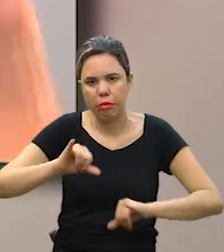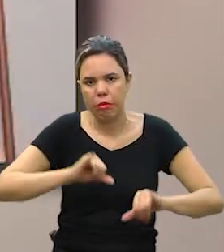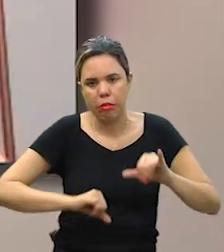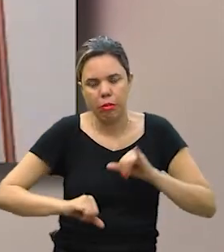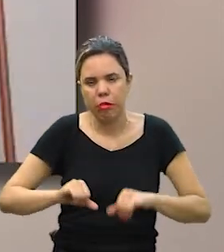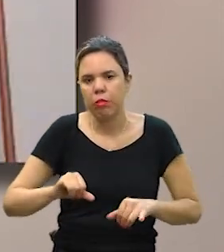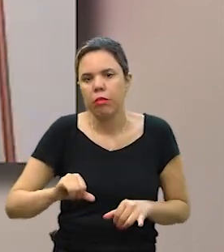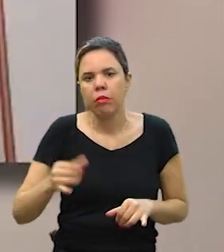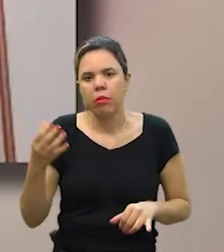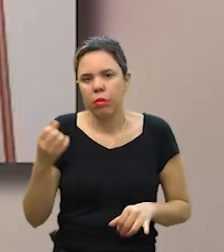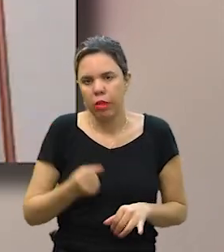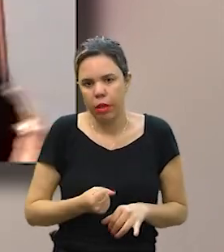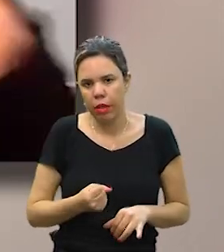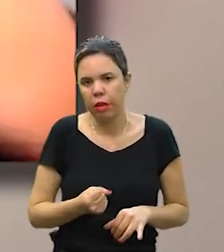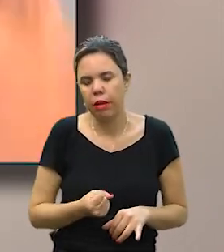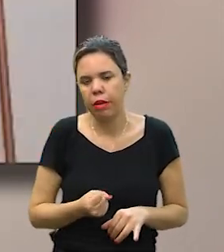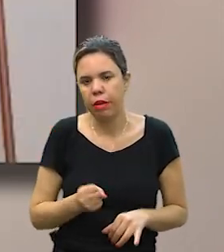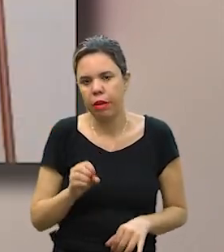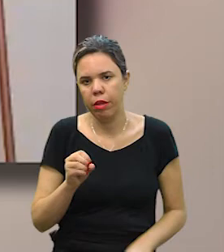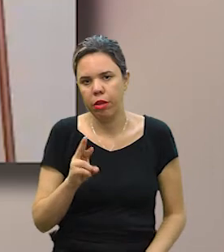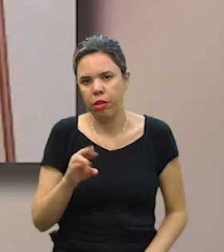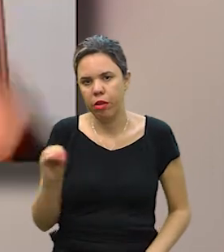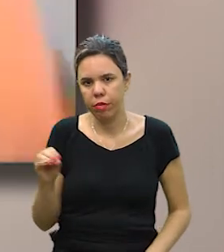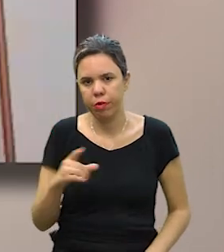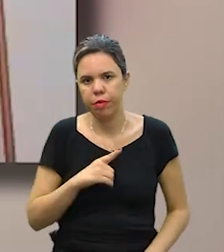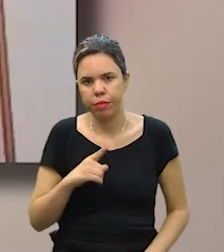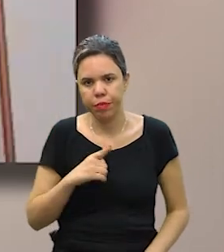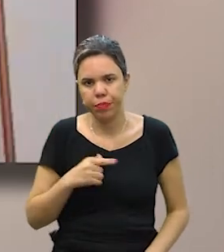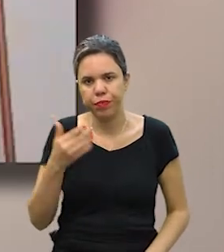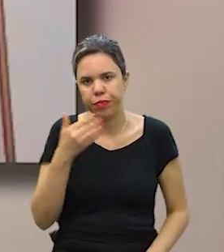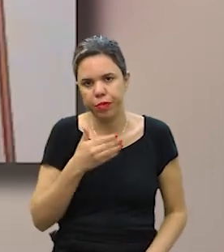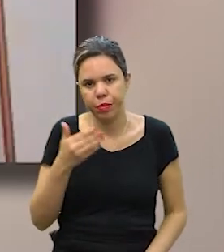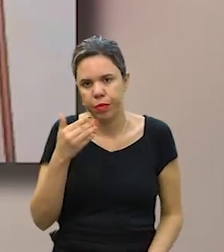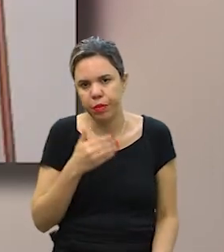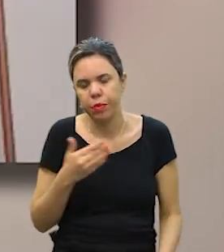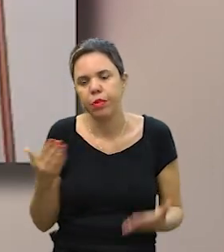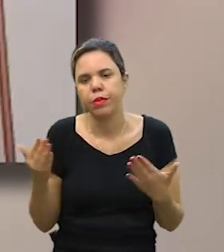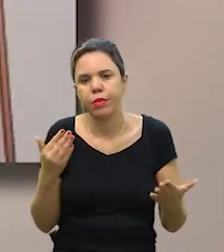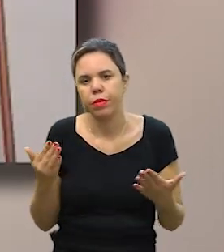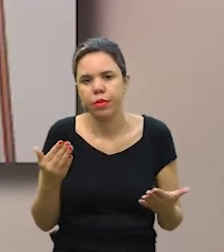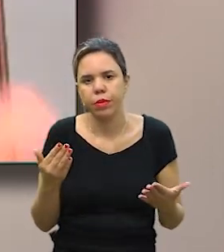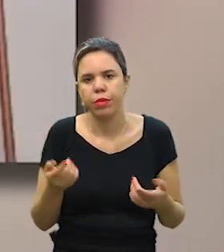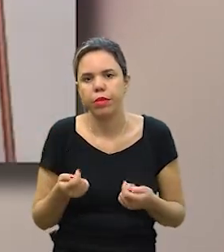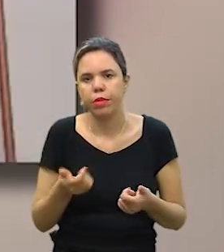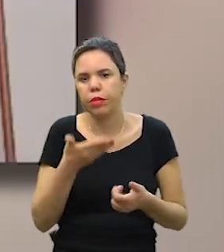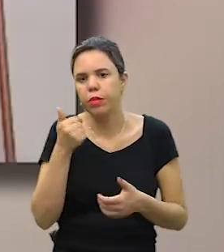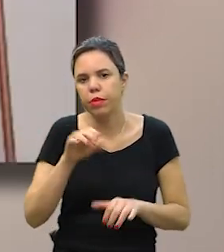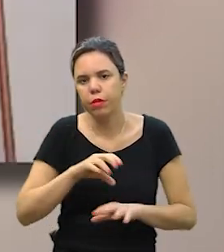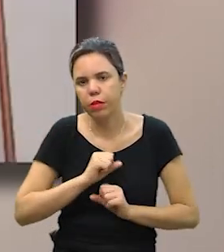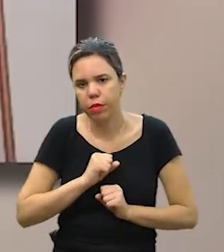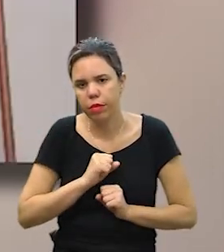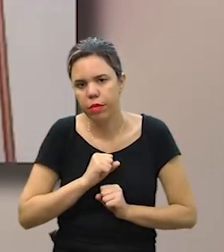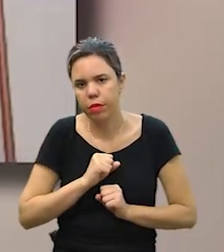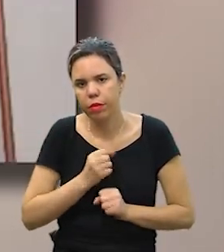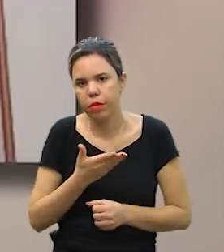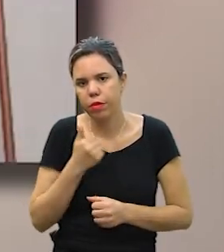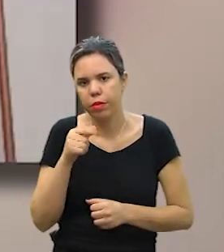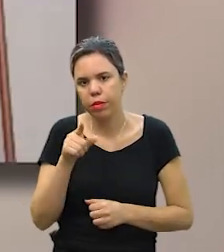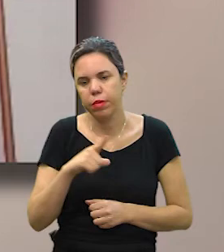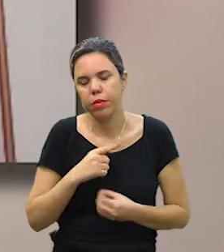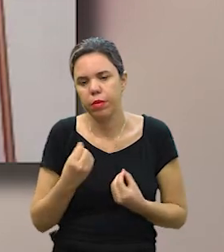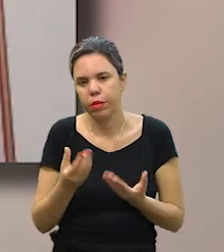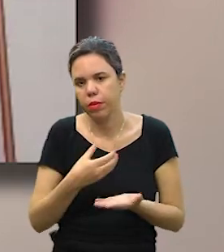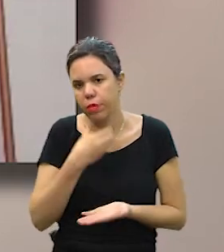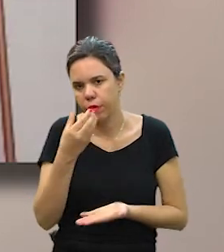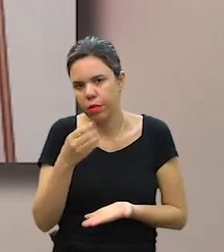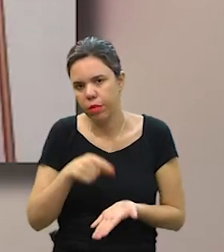às vezes soro do leite, às vezes não, ela tem o açúcar. Então, qual o benefício? É muito melhor você